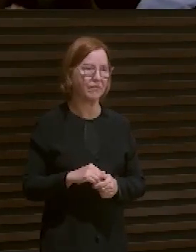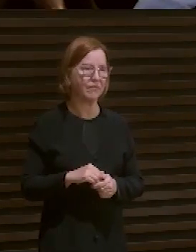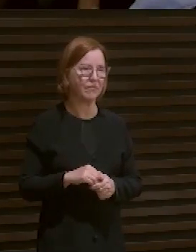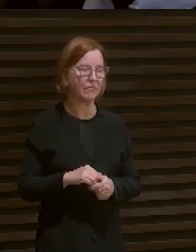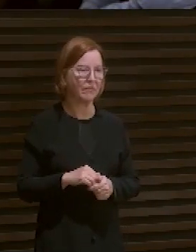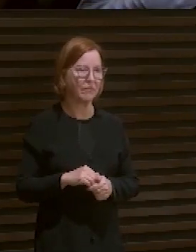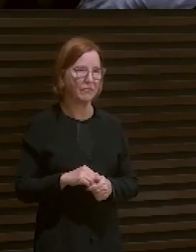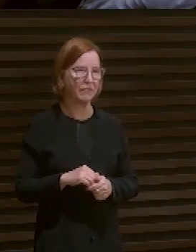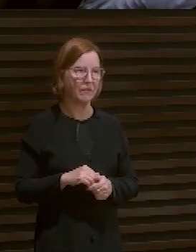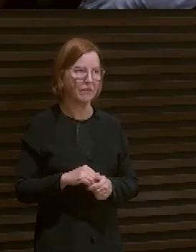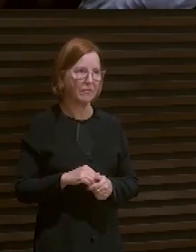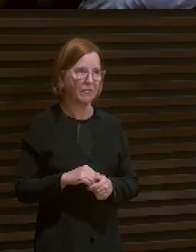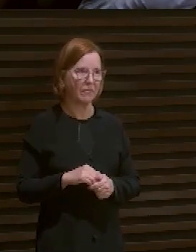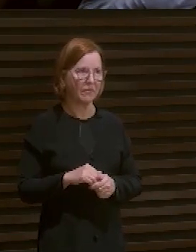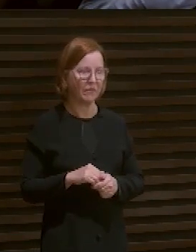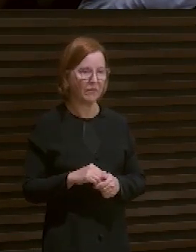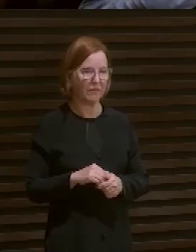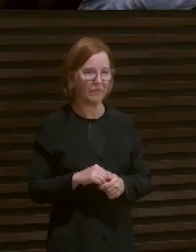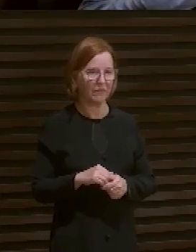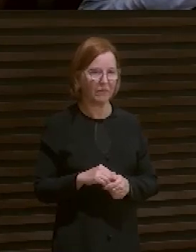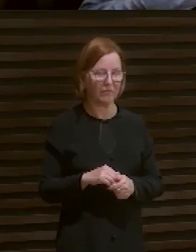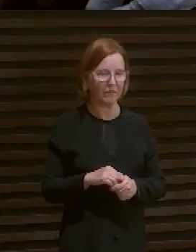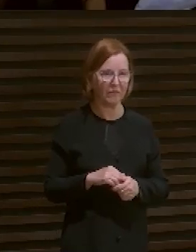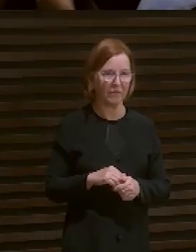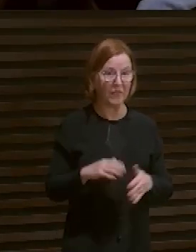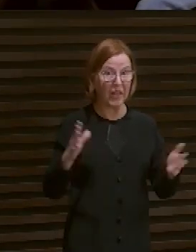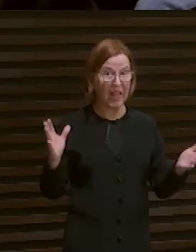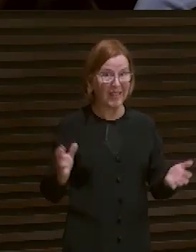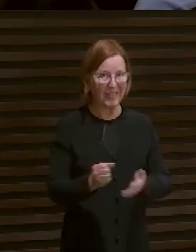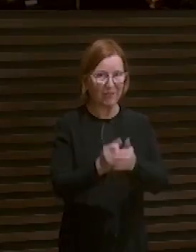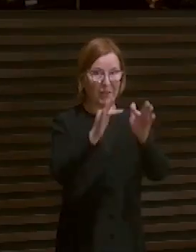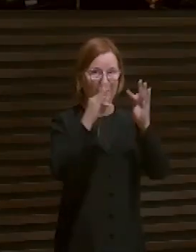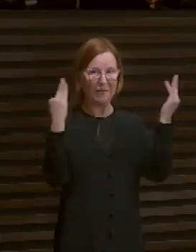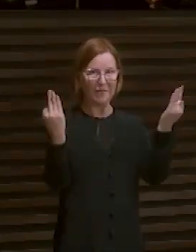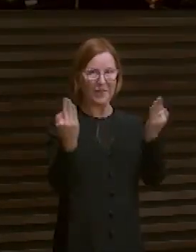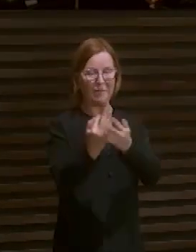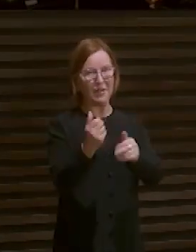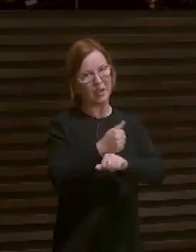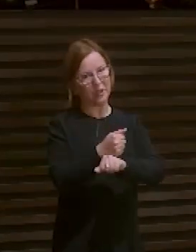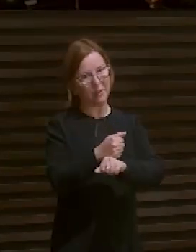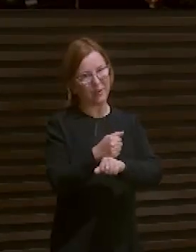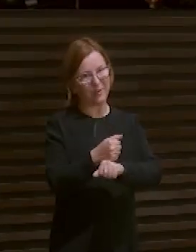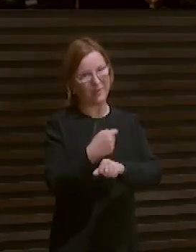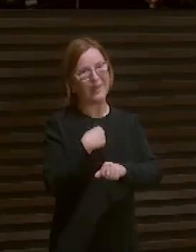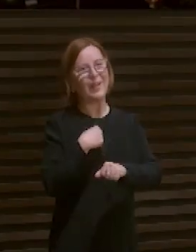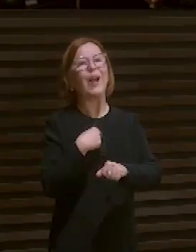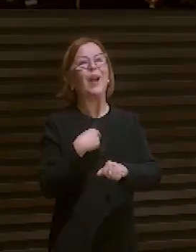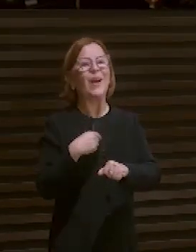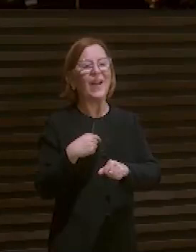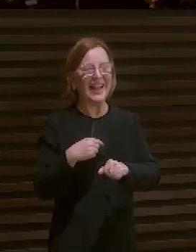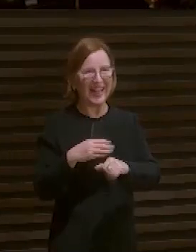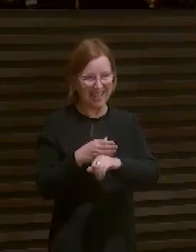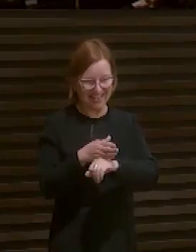que ele, salvando a família de Abraão, eu entrei nessa,